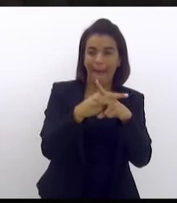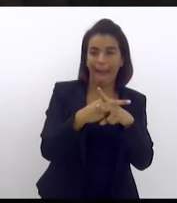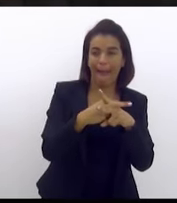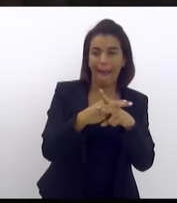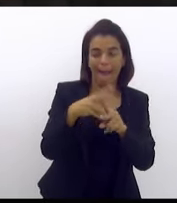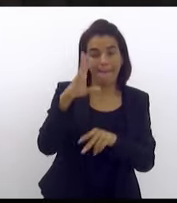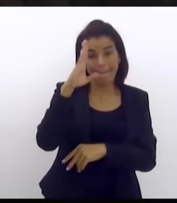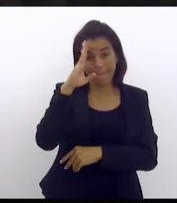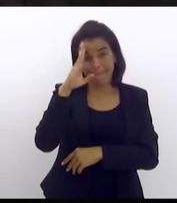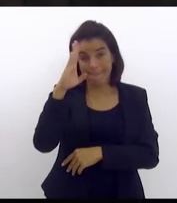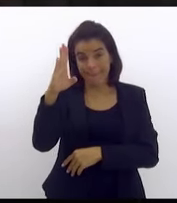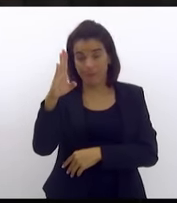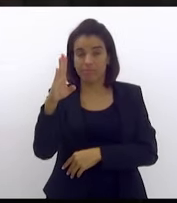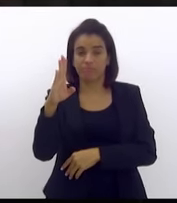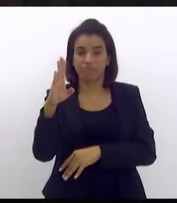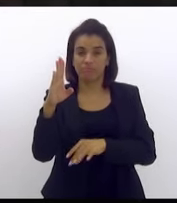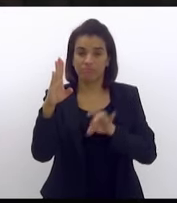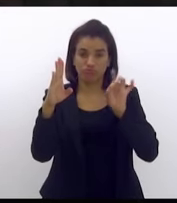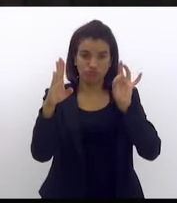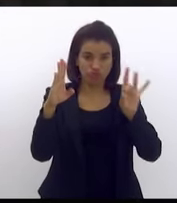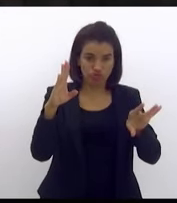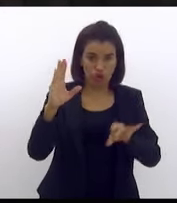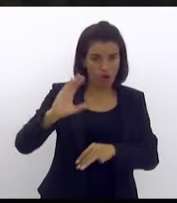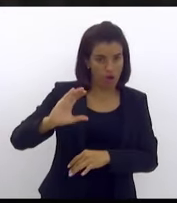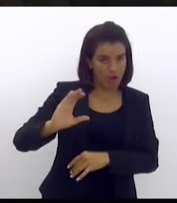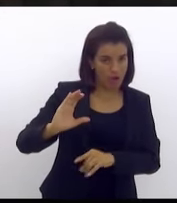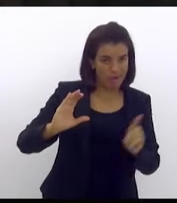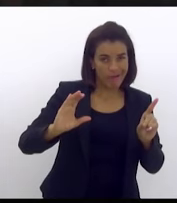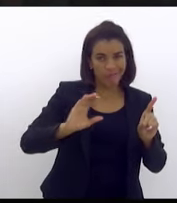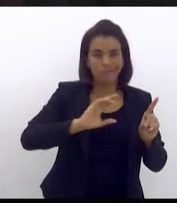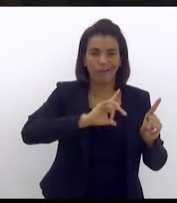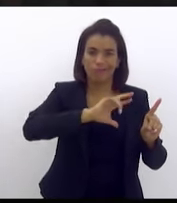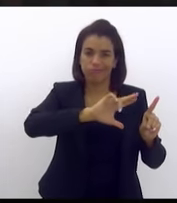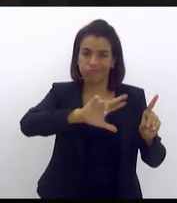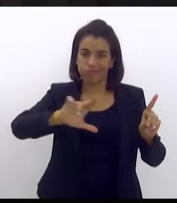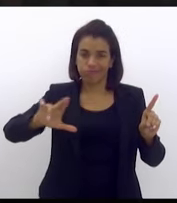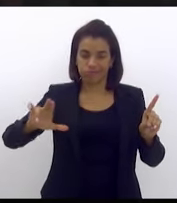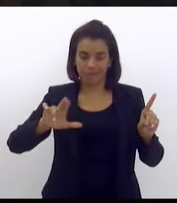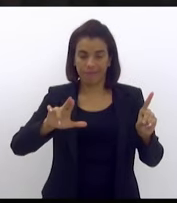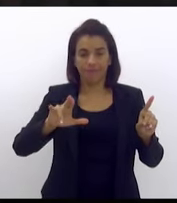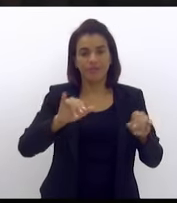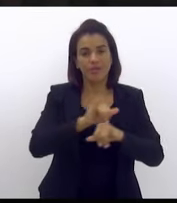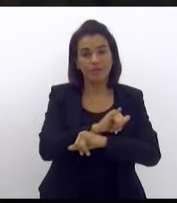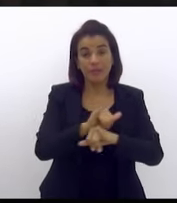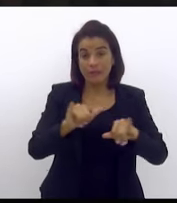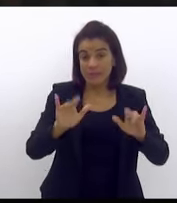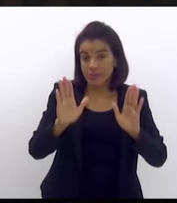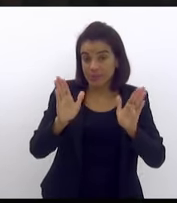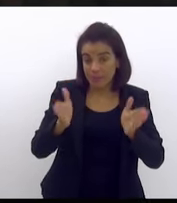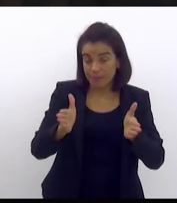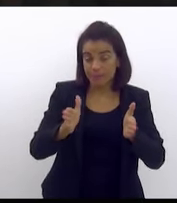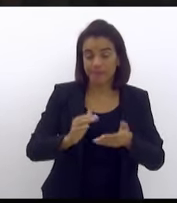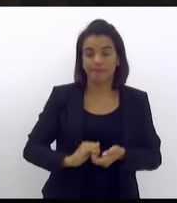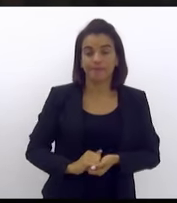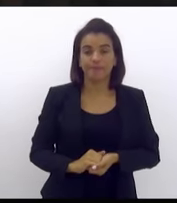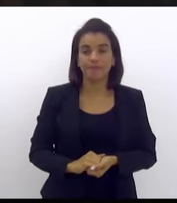principalmente, mas não só, em Copacabana. Feito o registro, senhor presidente,